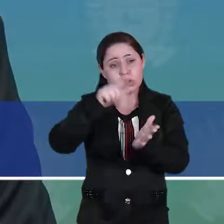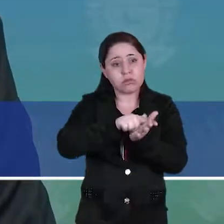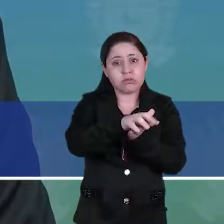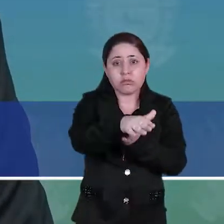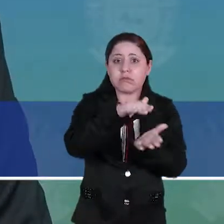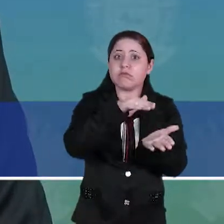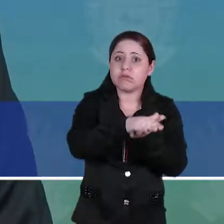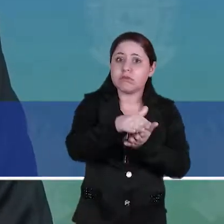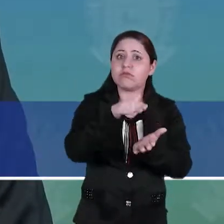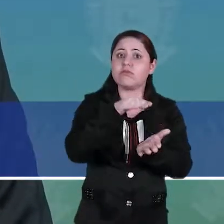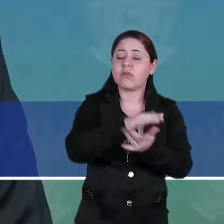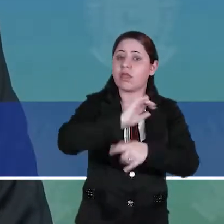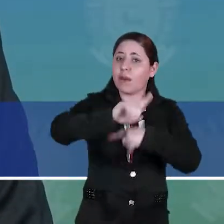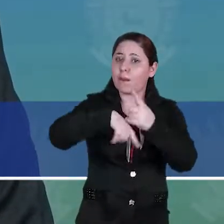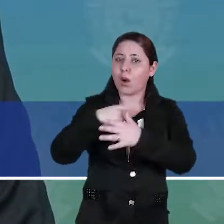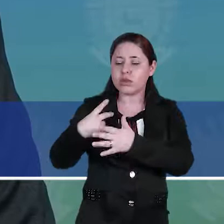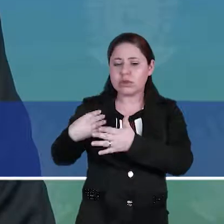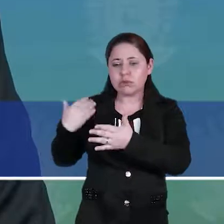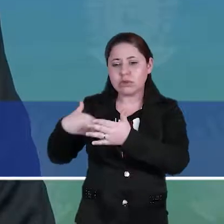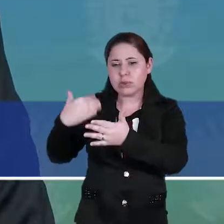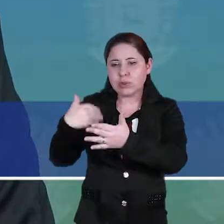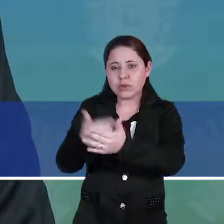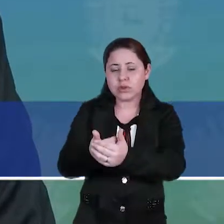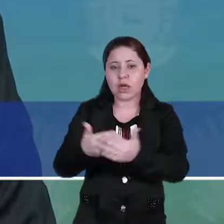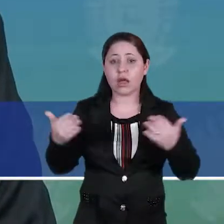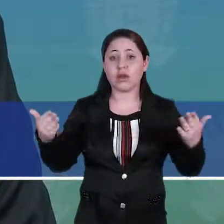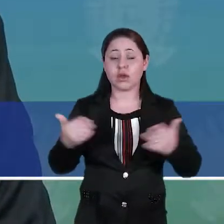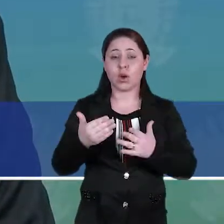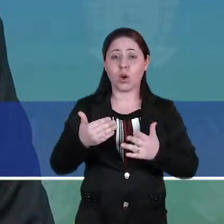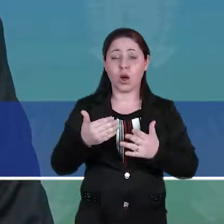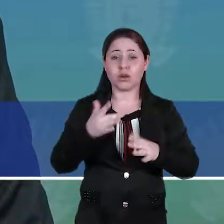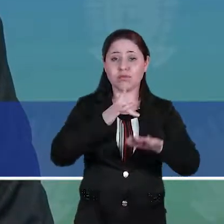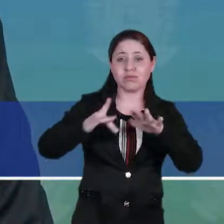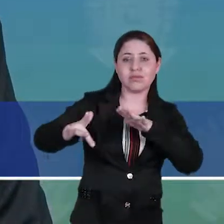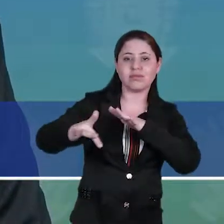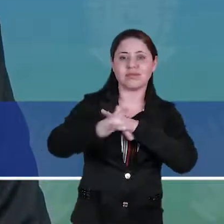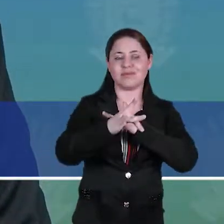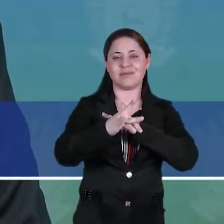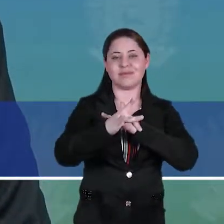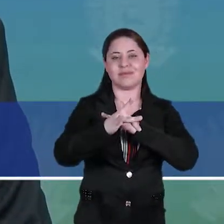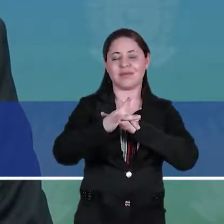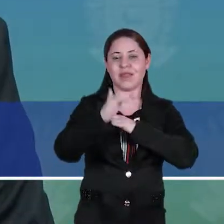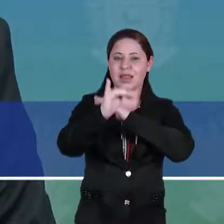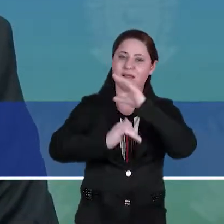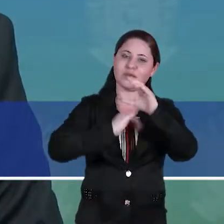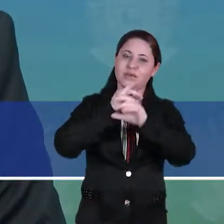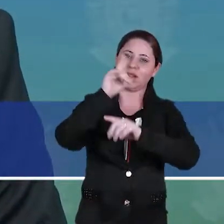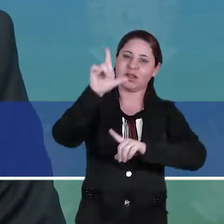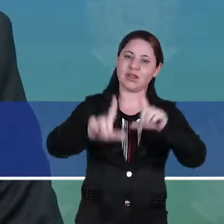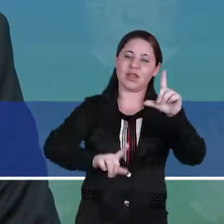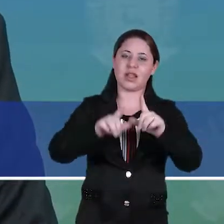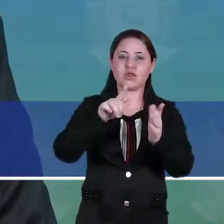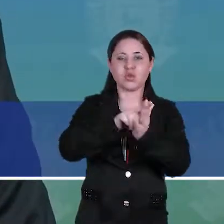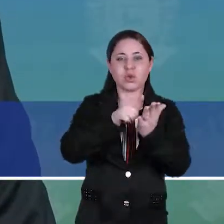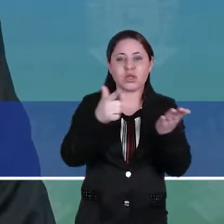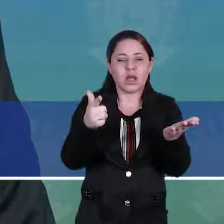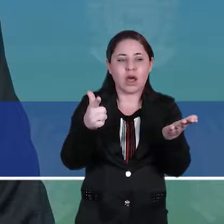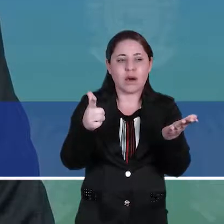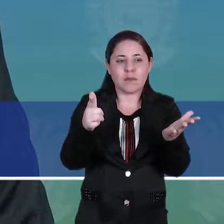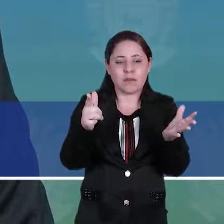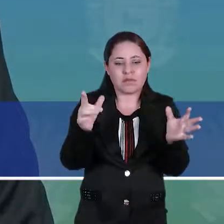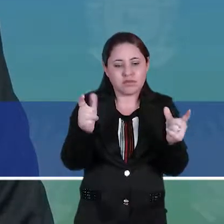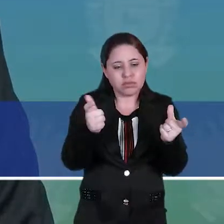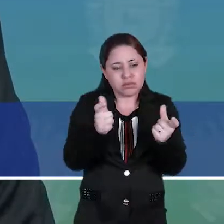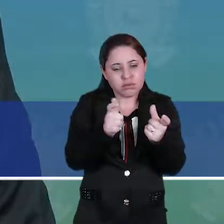depois diário. E com o passar do tempo, evidentemente, com as mídias digitais, o jornal impresso